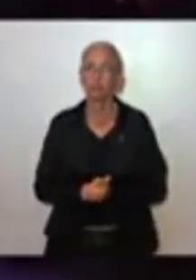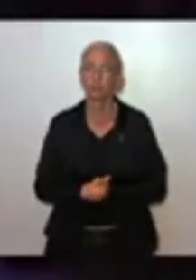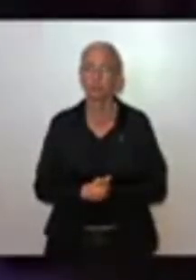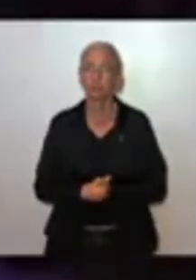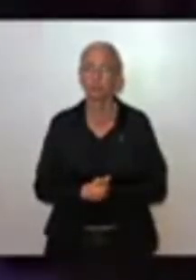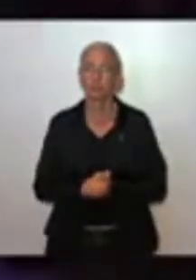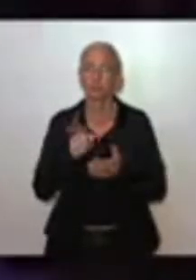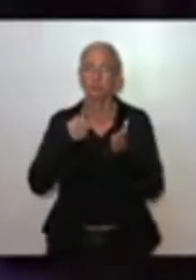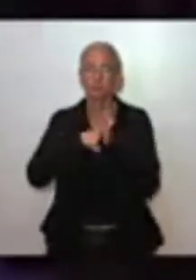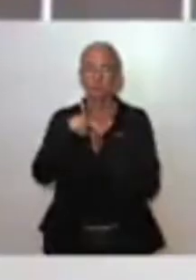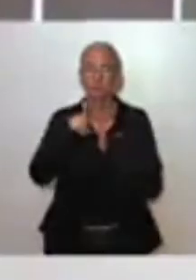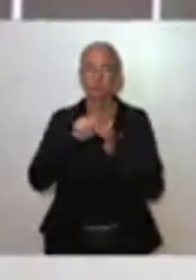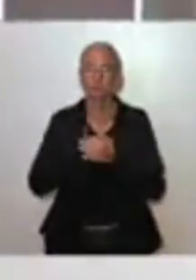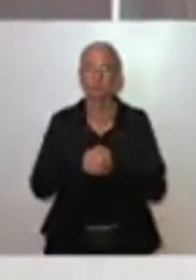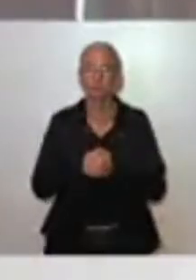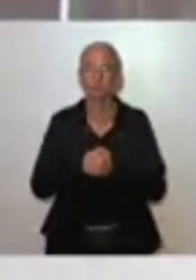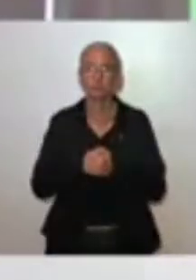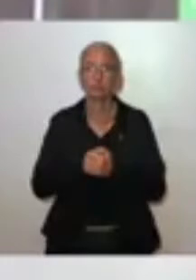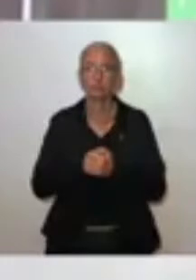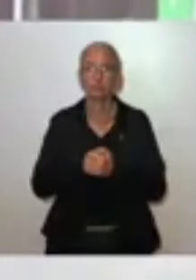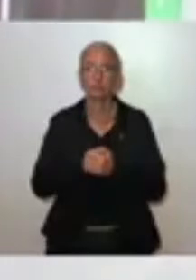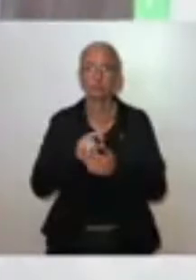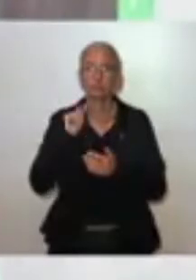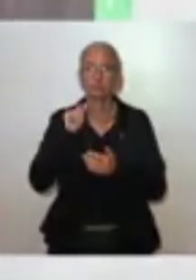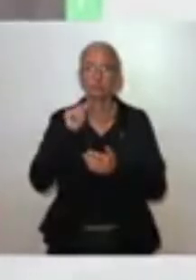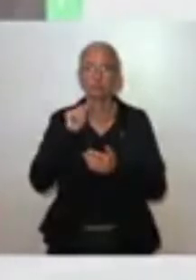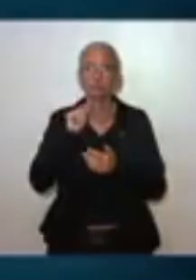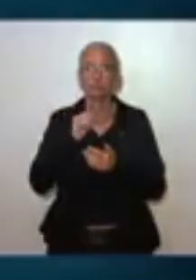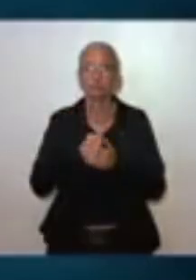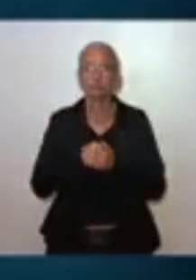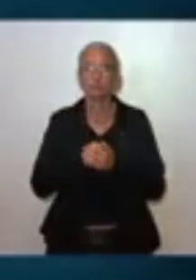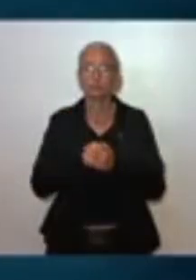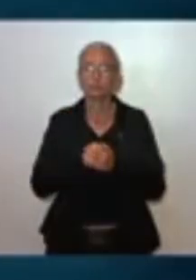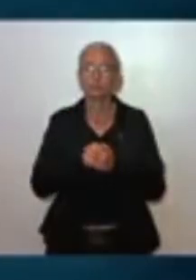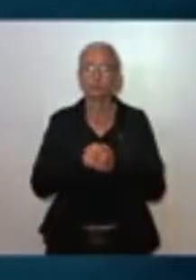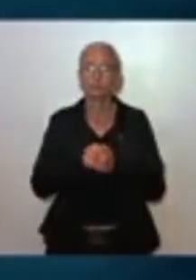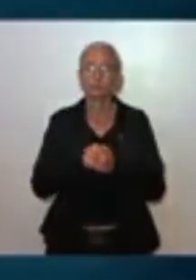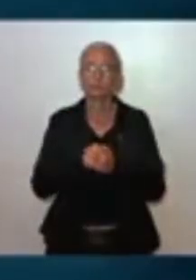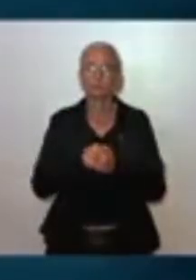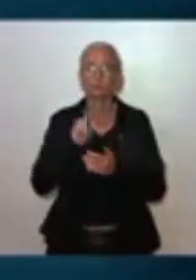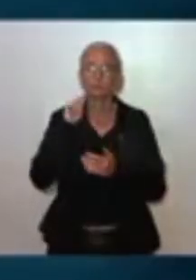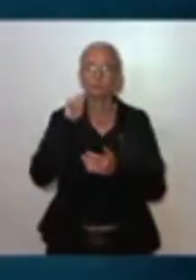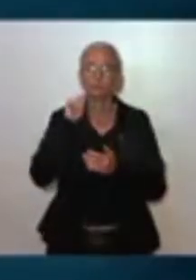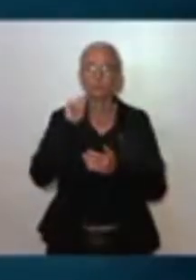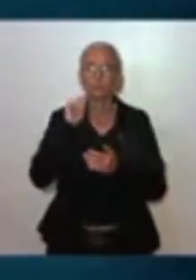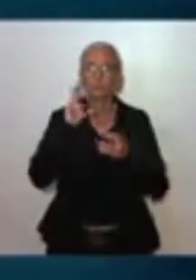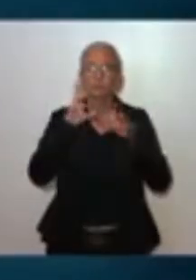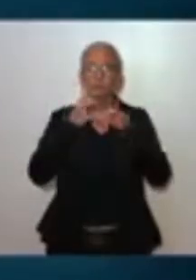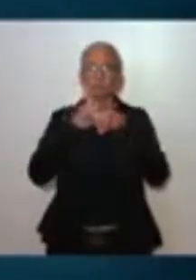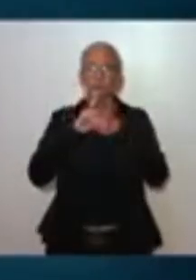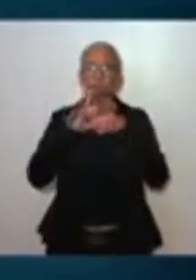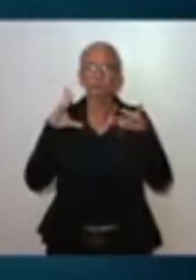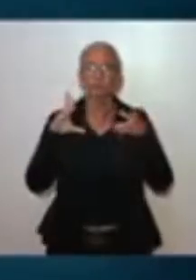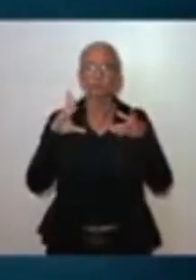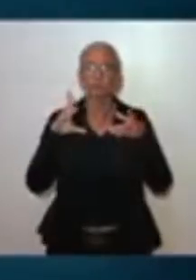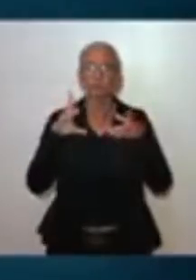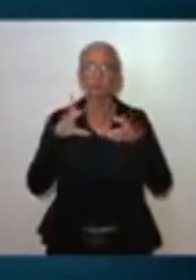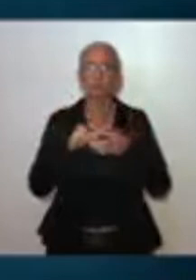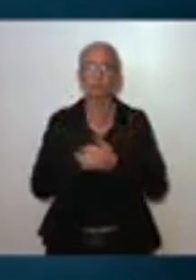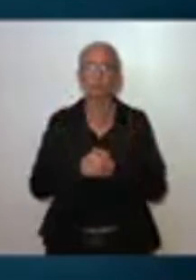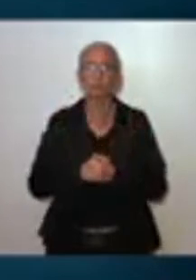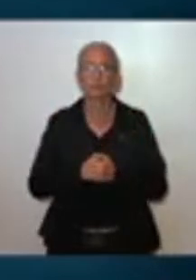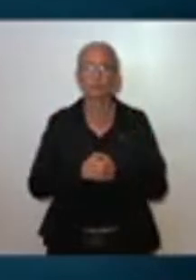e vamos à pergunta o que é democracia O que é democracia Ministro